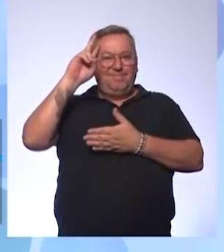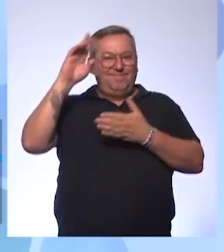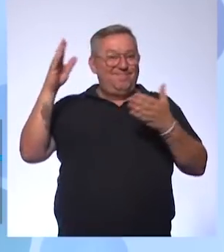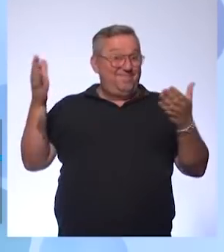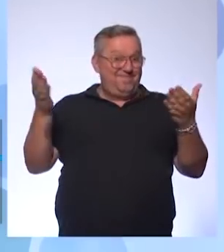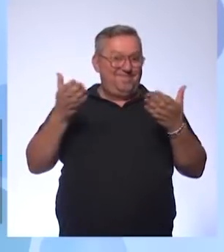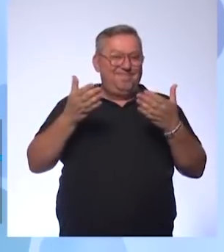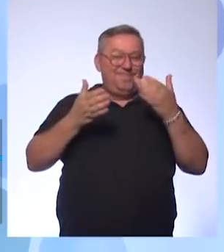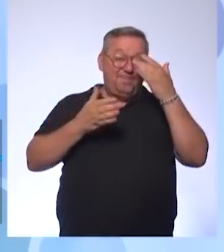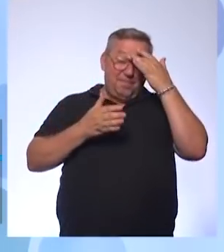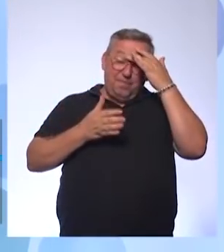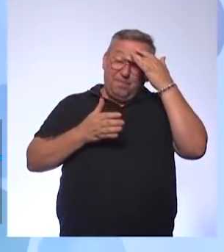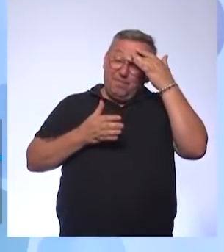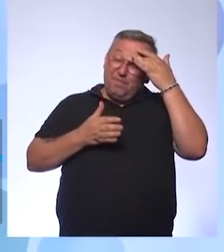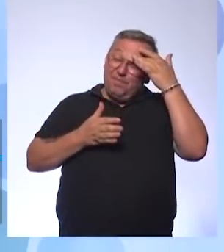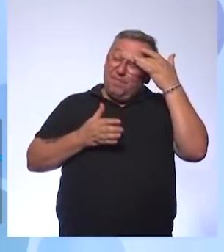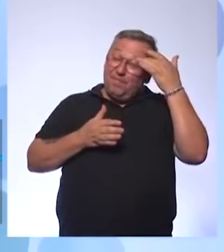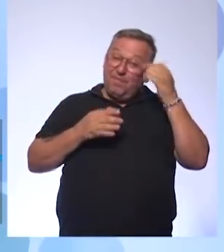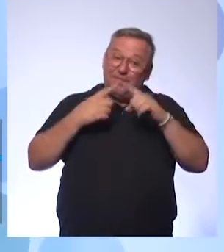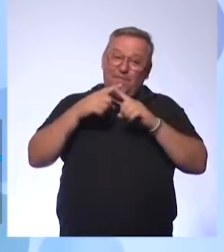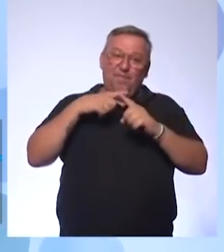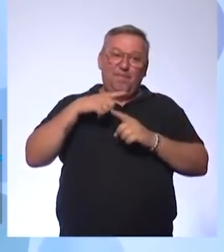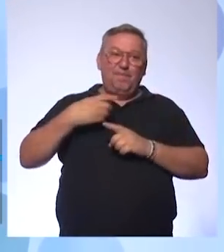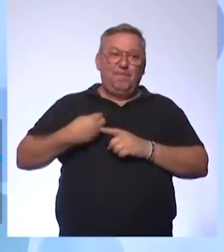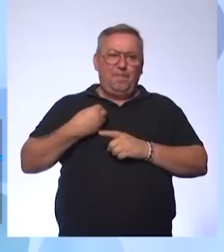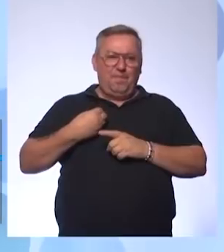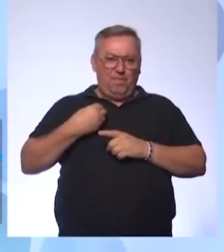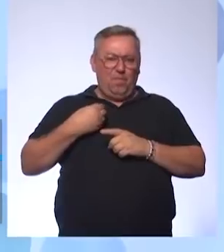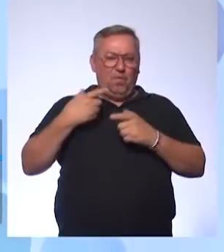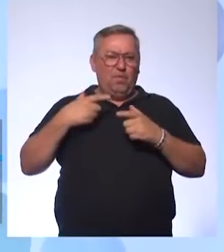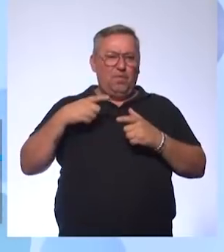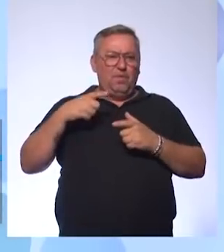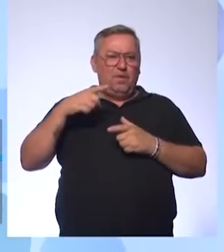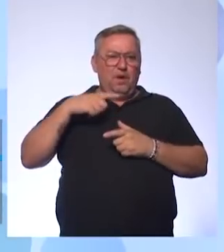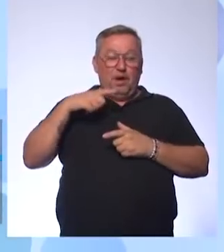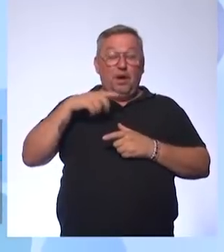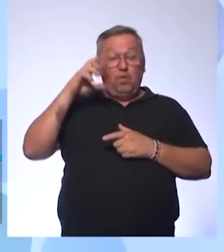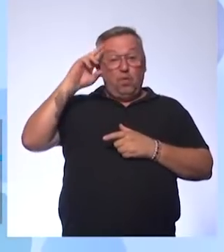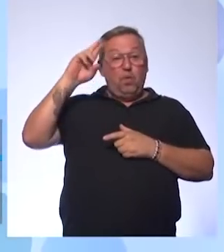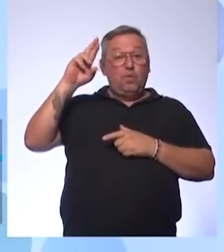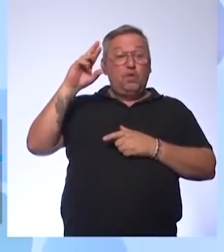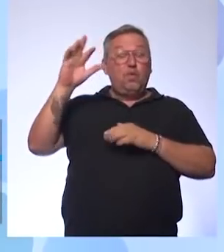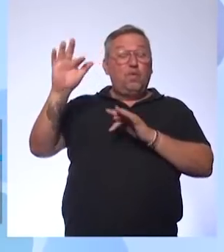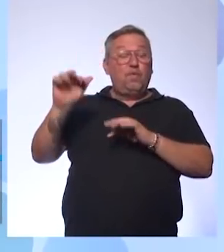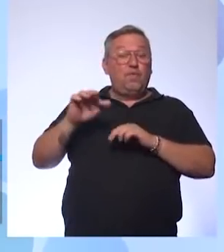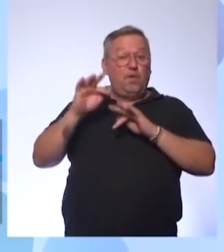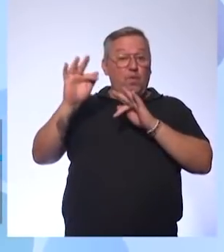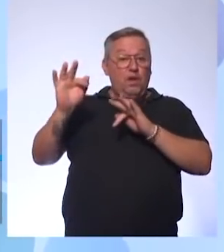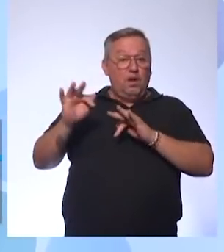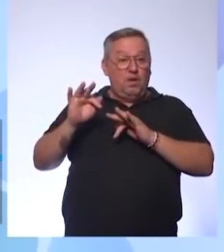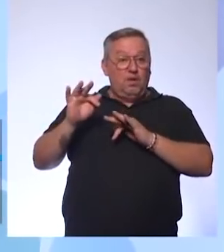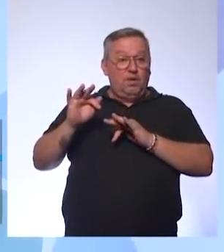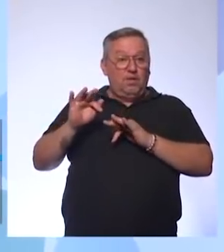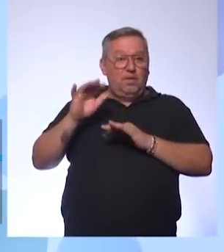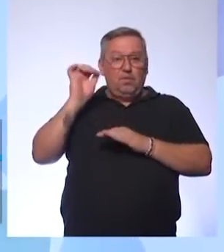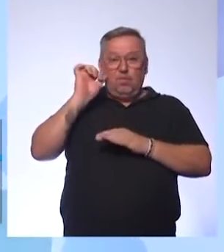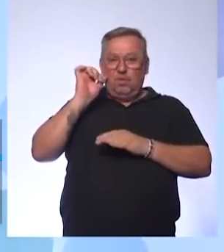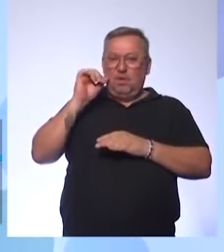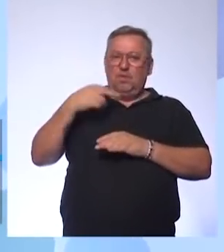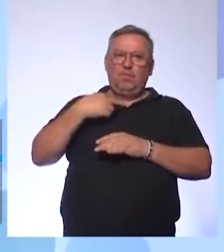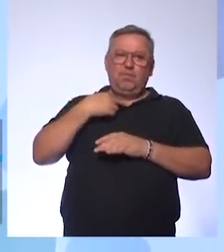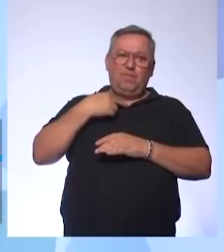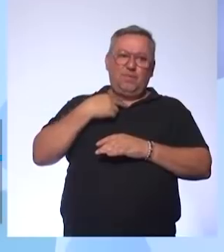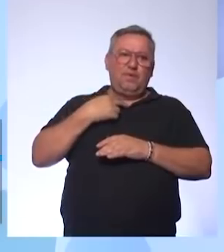hoje. Porque, olha só, você vai ficar morando na minha terra. Vamos imaginar, então, que eu sou um senhor feudal. Aí eu teria que ser homem, porque mulheres não poderiam